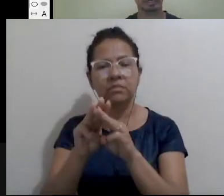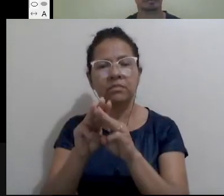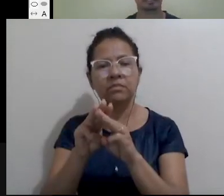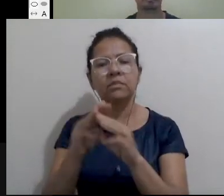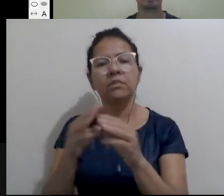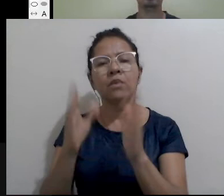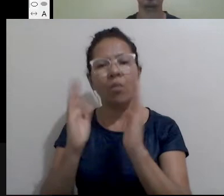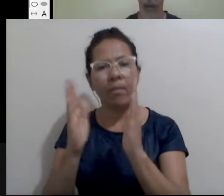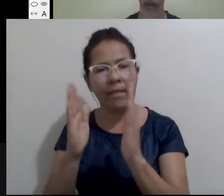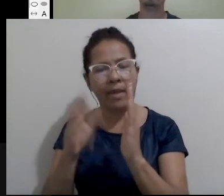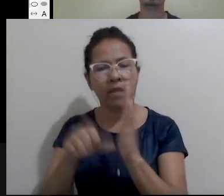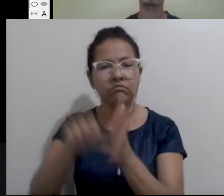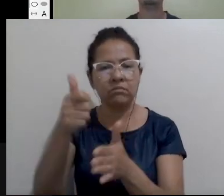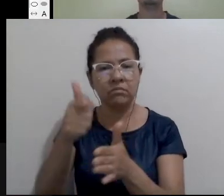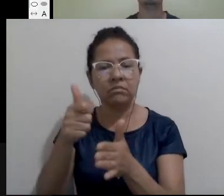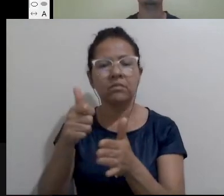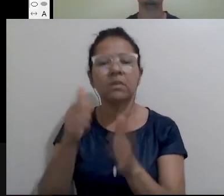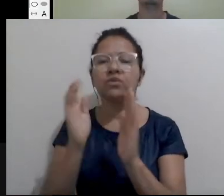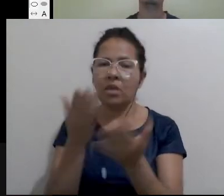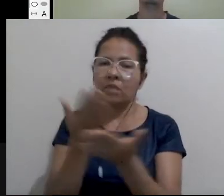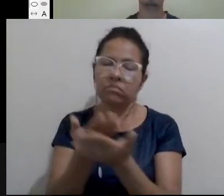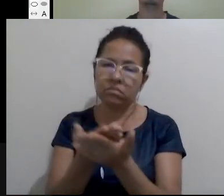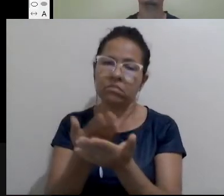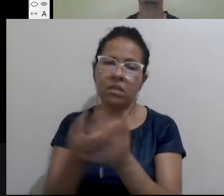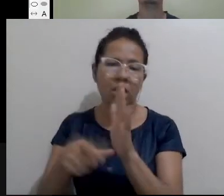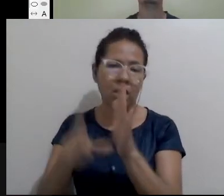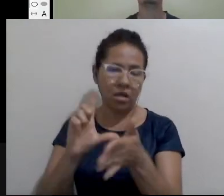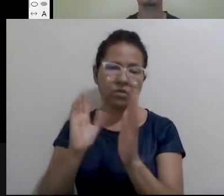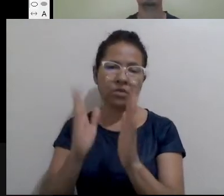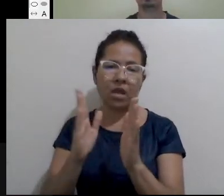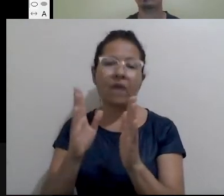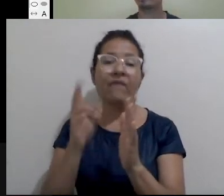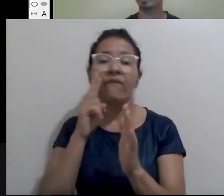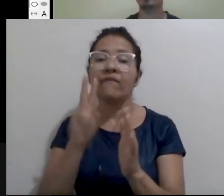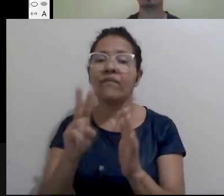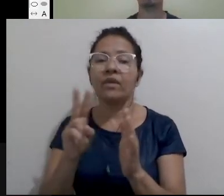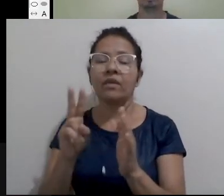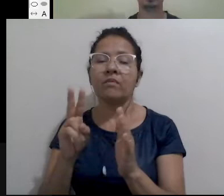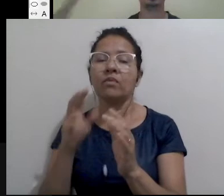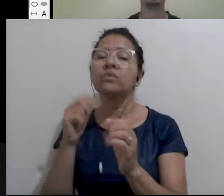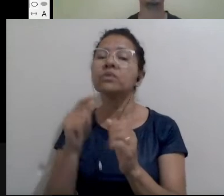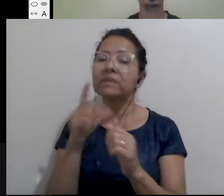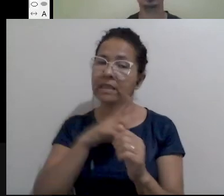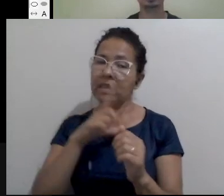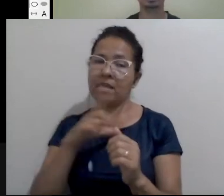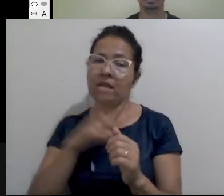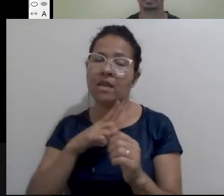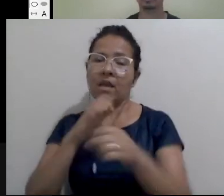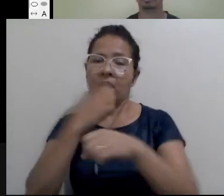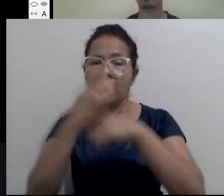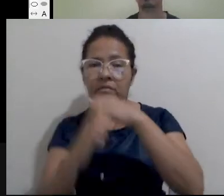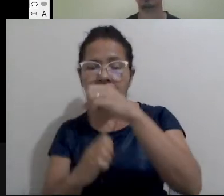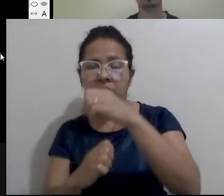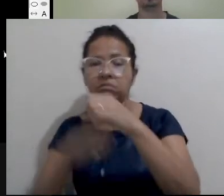primeira etapa, tá? Mas enfim, o que importa é que a gente estudou e nós vimos que os paramagnéticos, eles têm os elétrons desemparelhados, que confere essa característica de